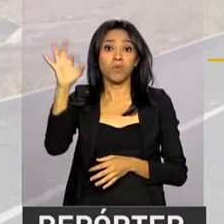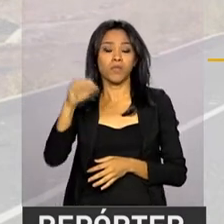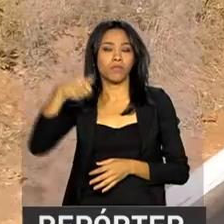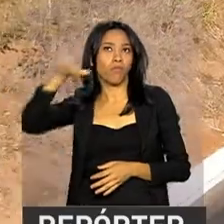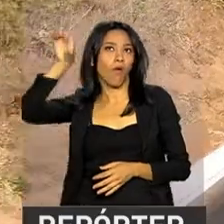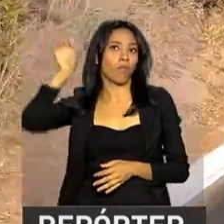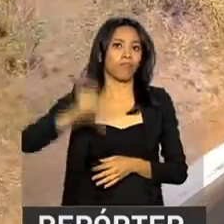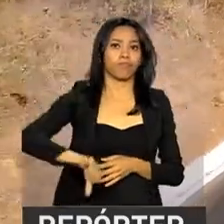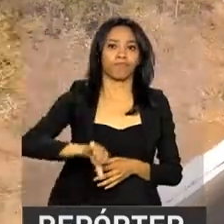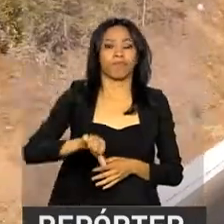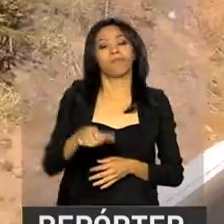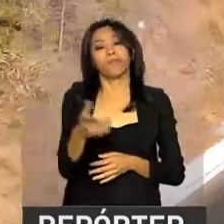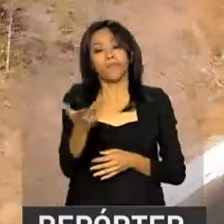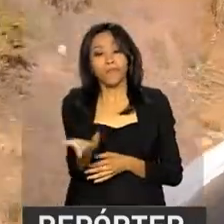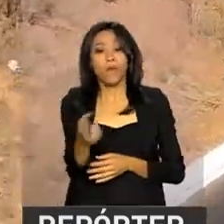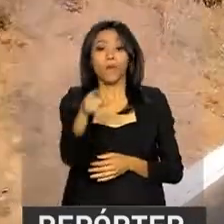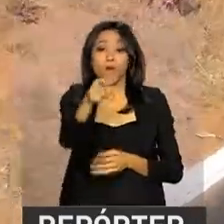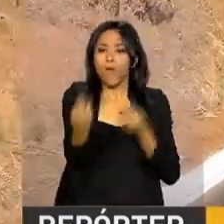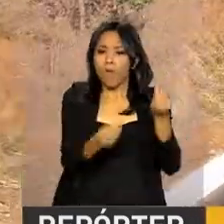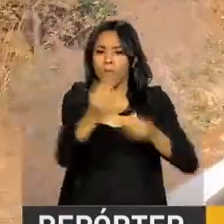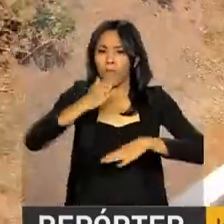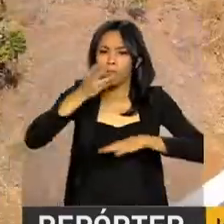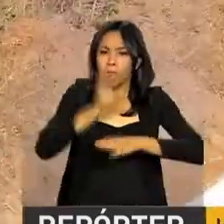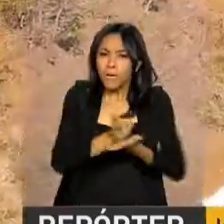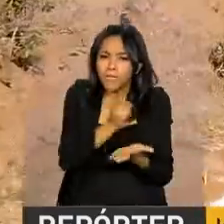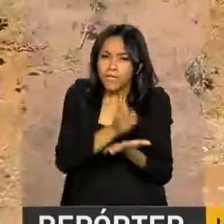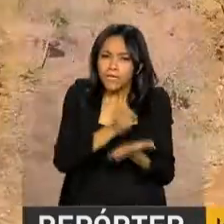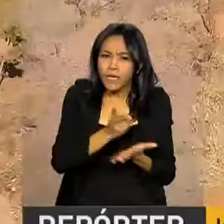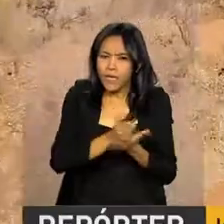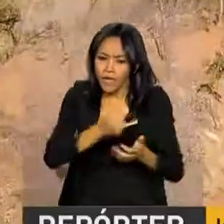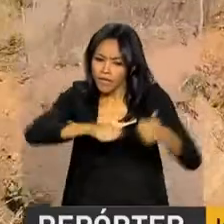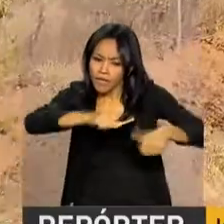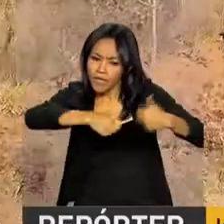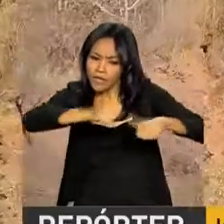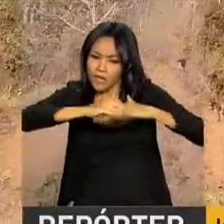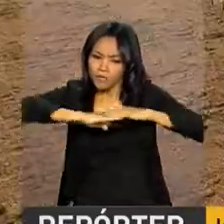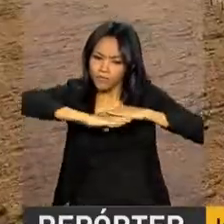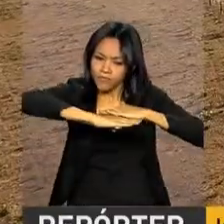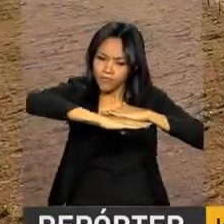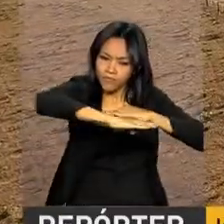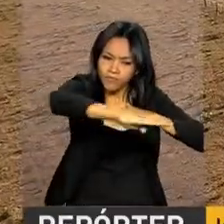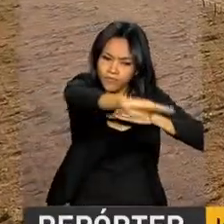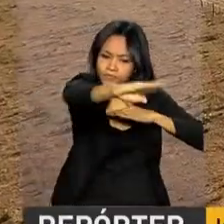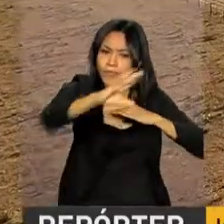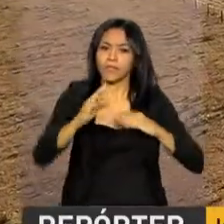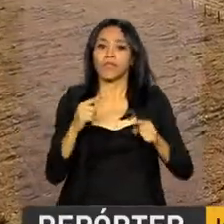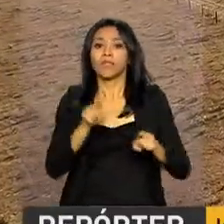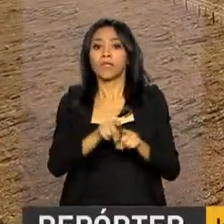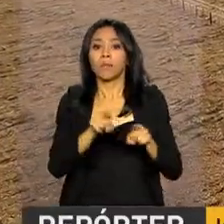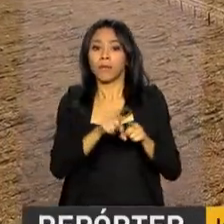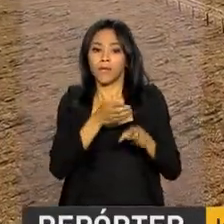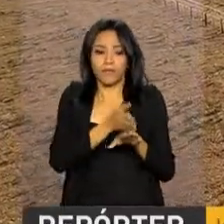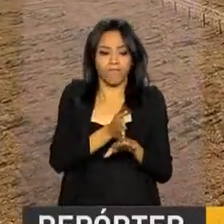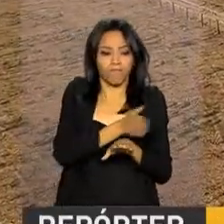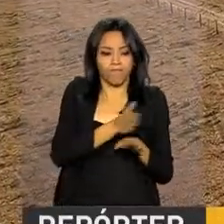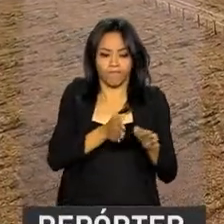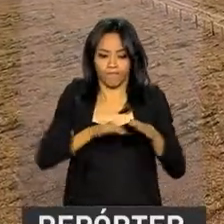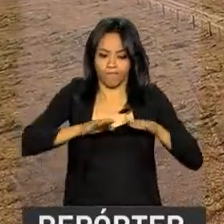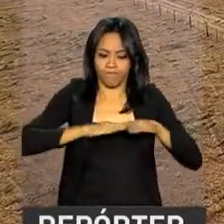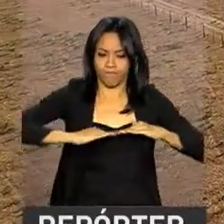estado o índice de condição de manutenção é definido com base na qualidade do pavimento conservação das margens da rodovia